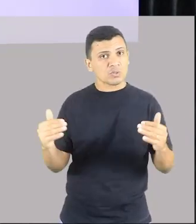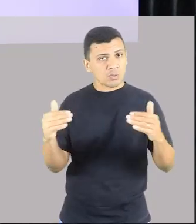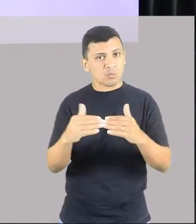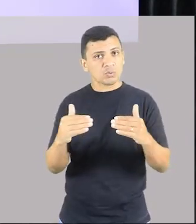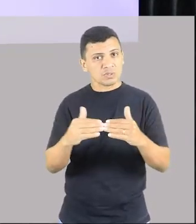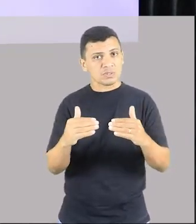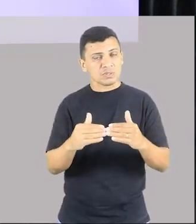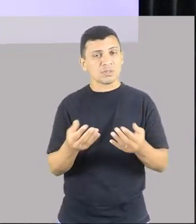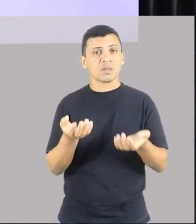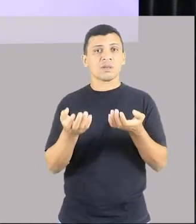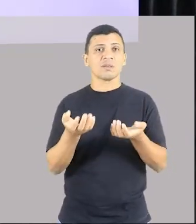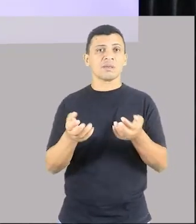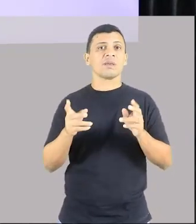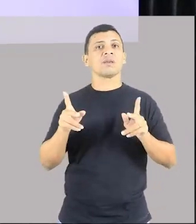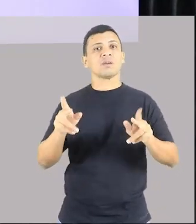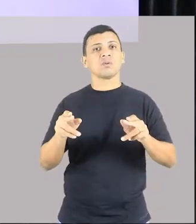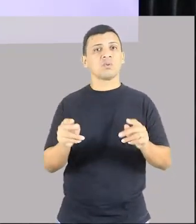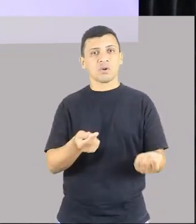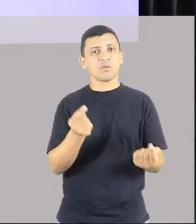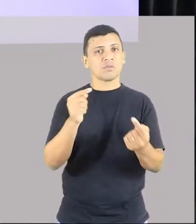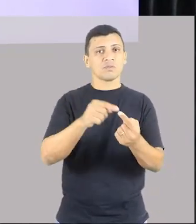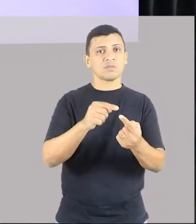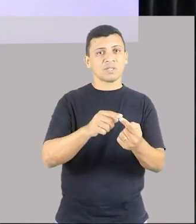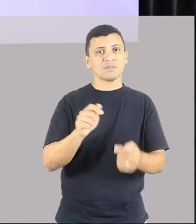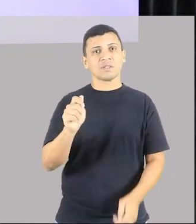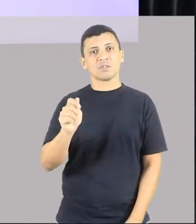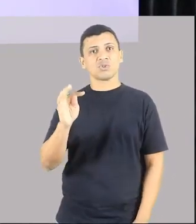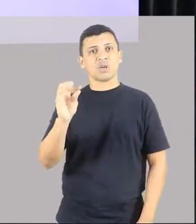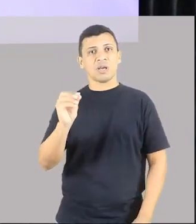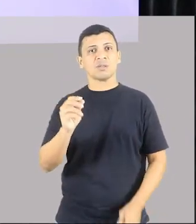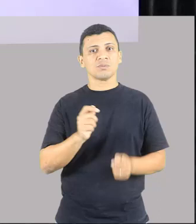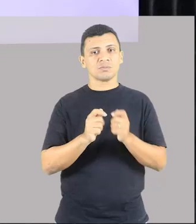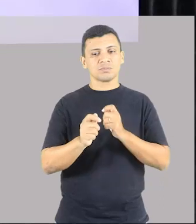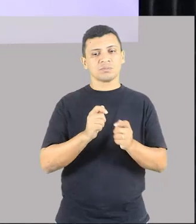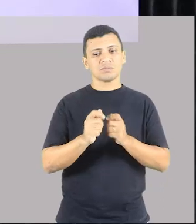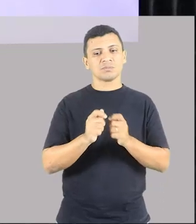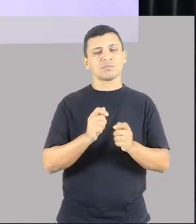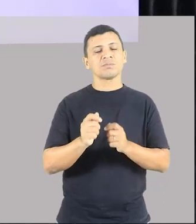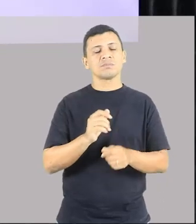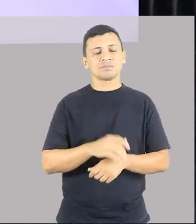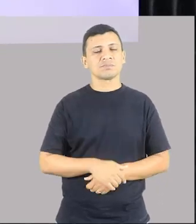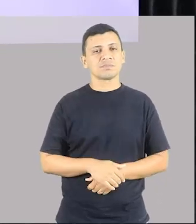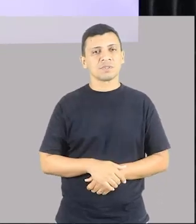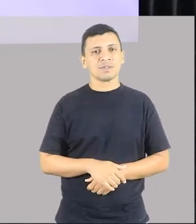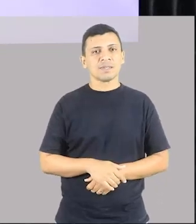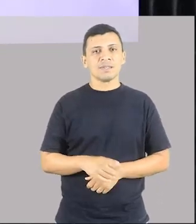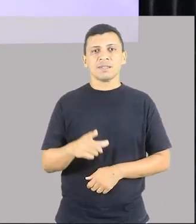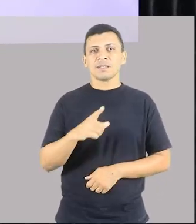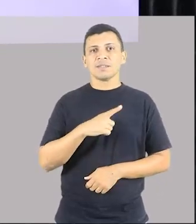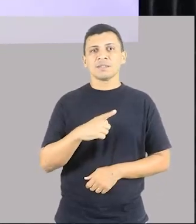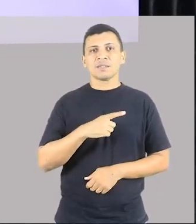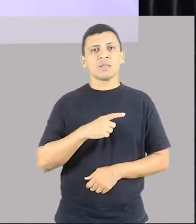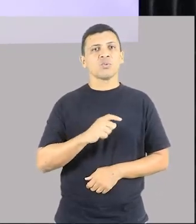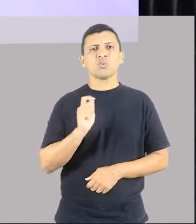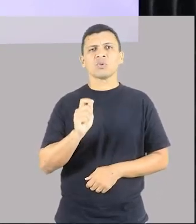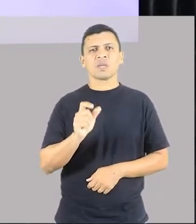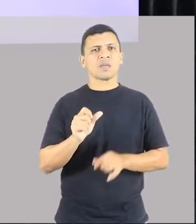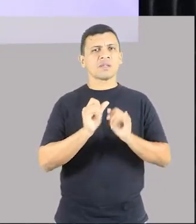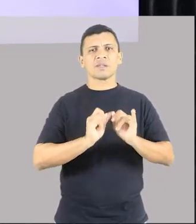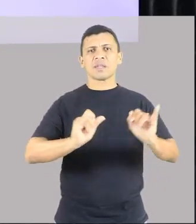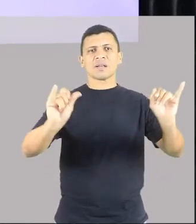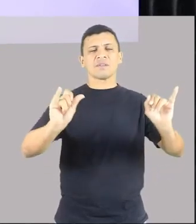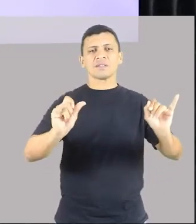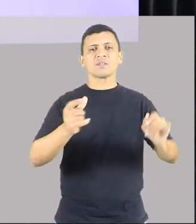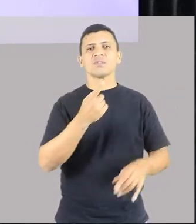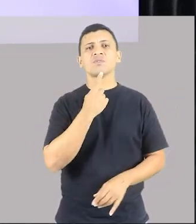coisa na finalidade do ato administrativo. Então, os atos negociais são aquelas que envolvem uma declaração de vontade